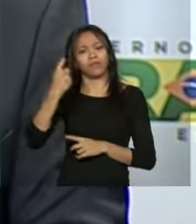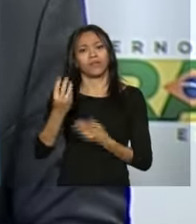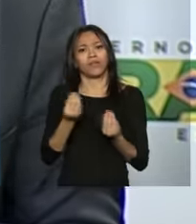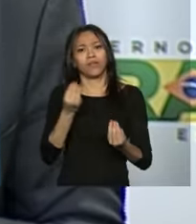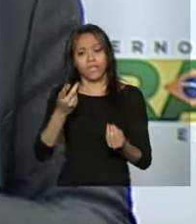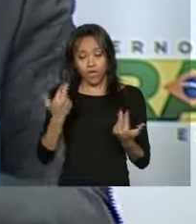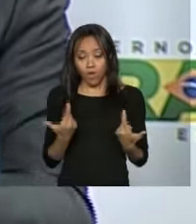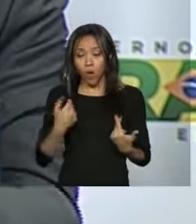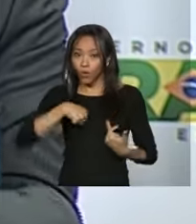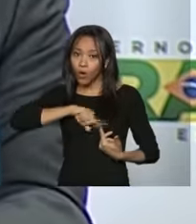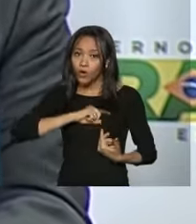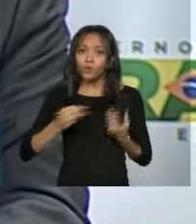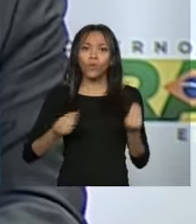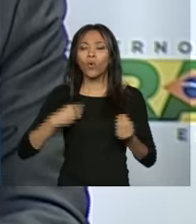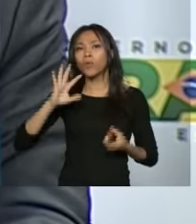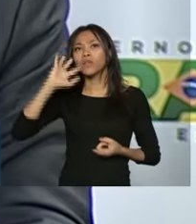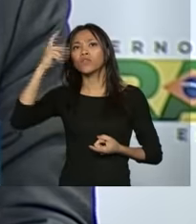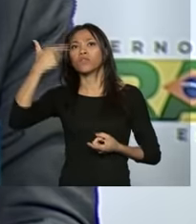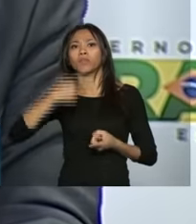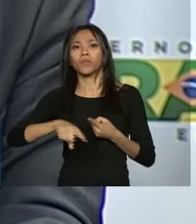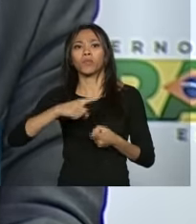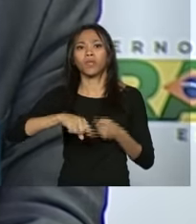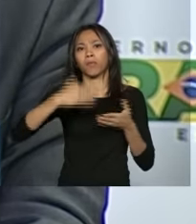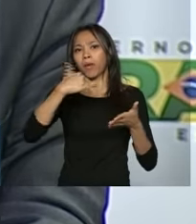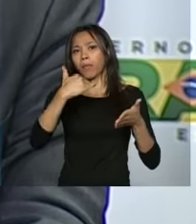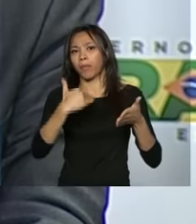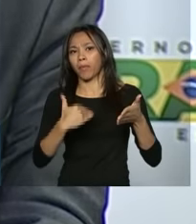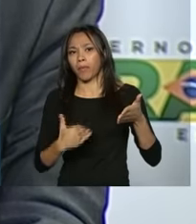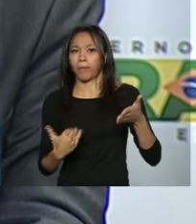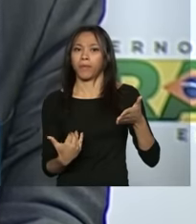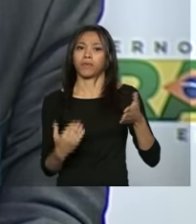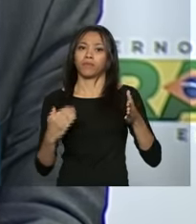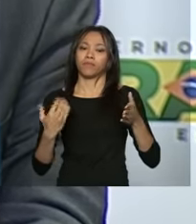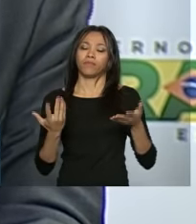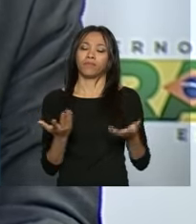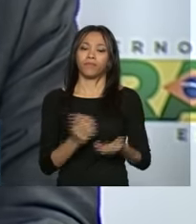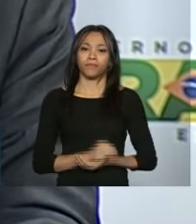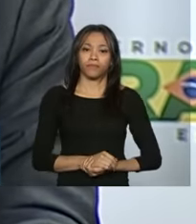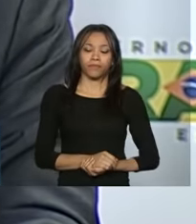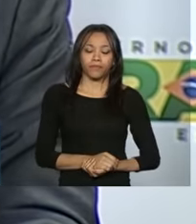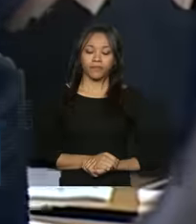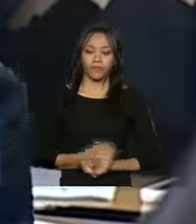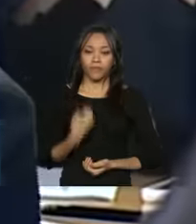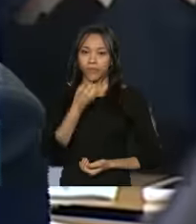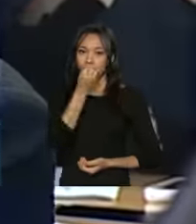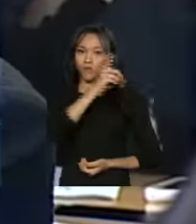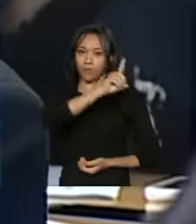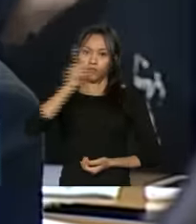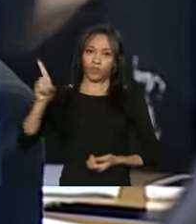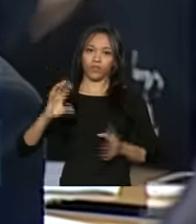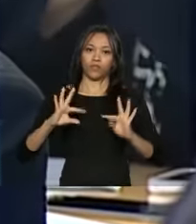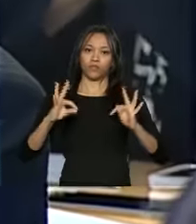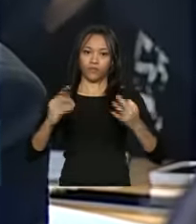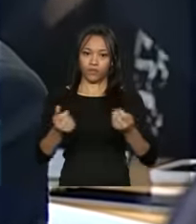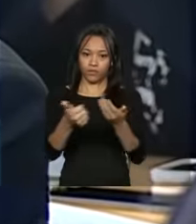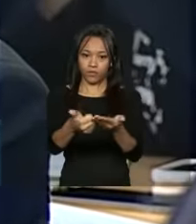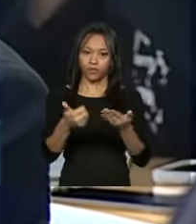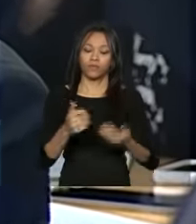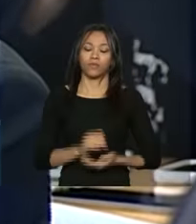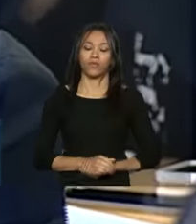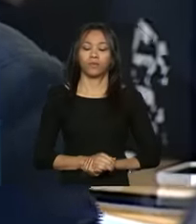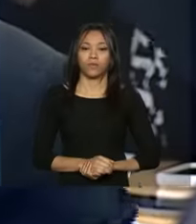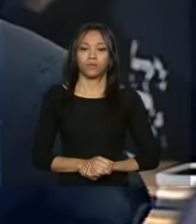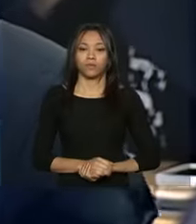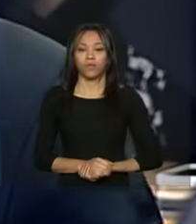gente aqui soluções estruturantes pro tema bom dia bom dia a todos é Sandro guidali do portal